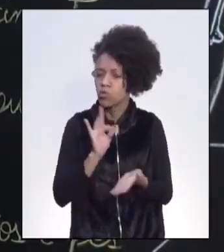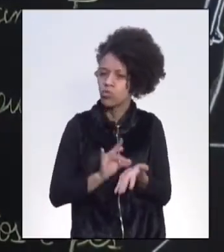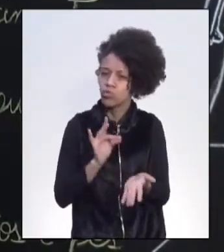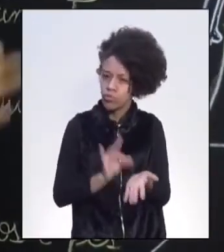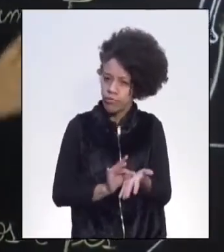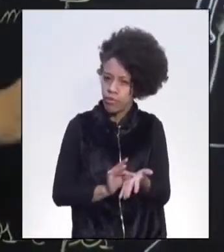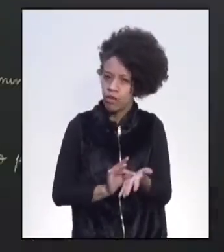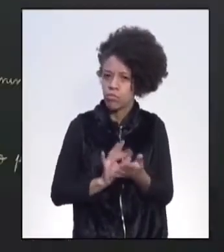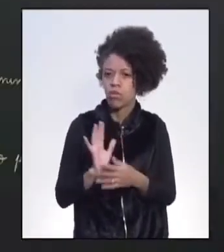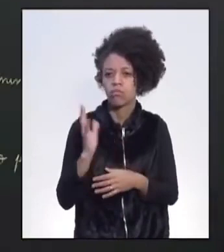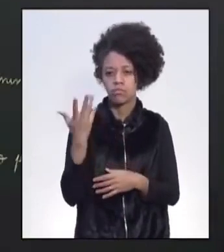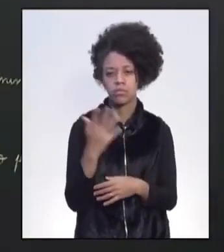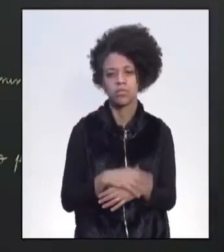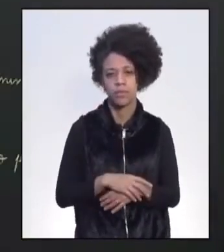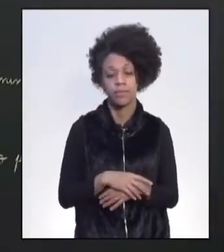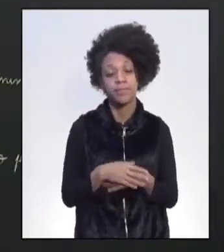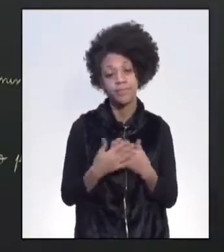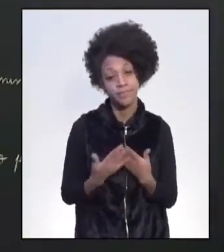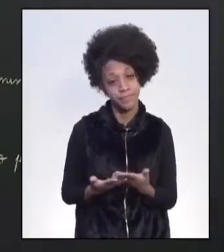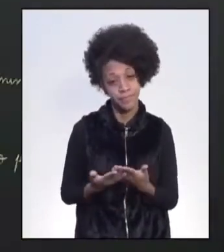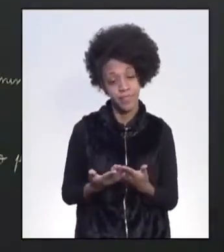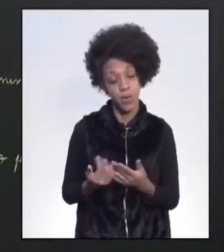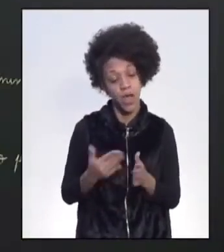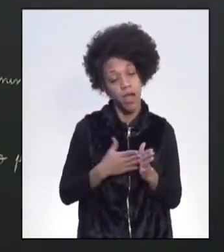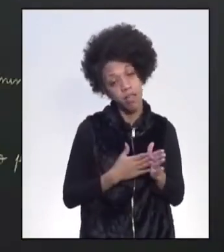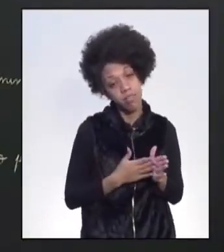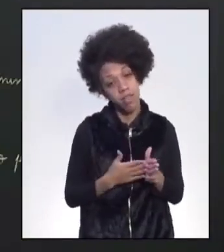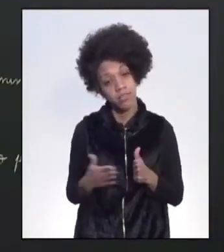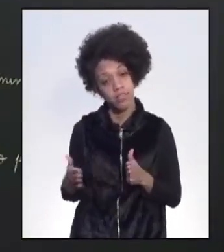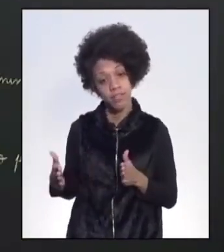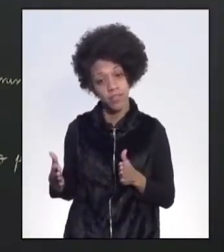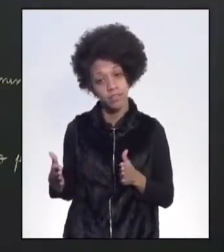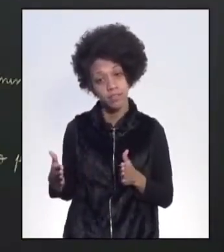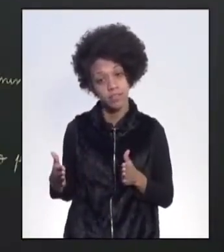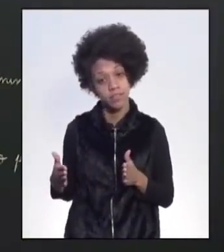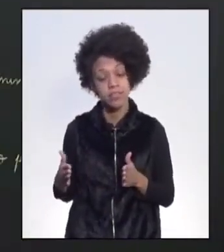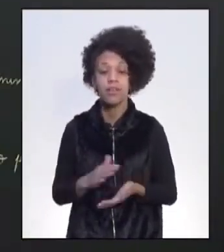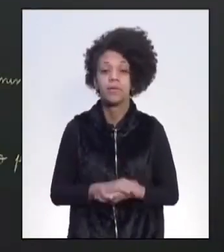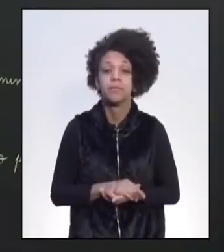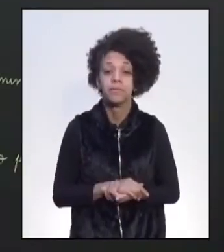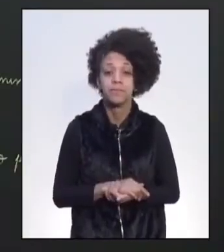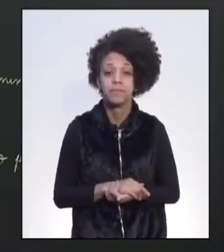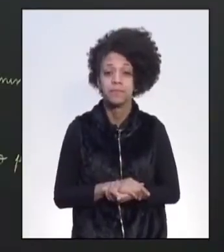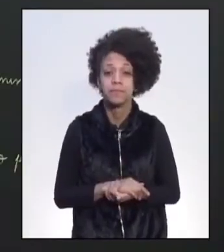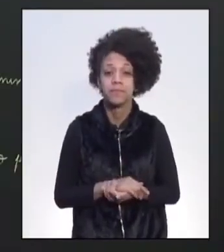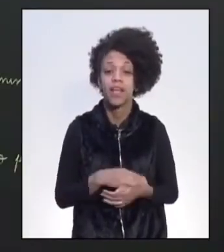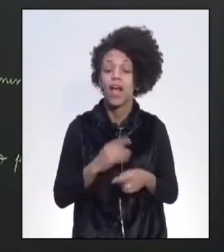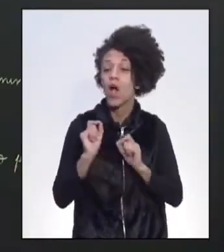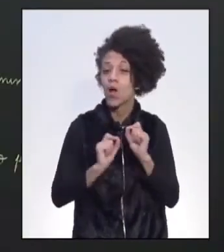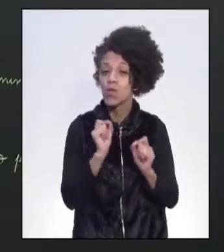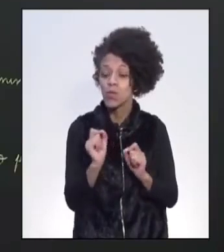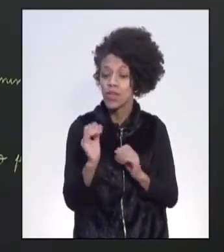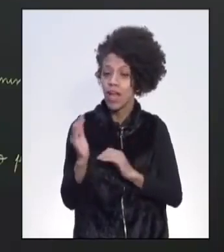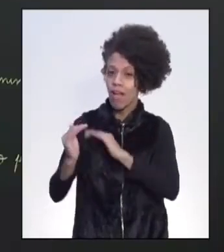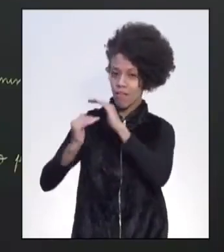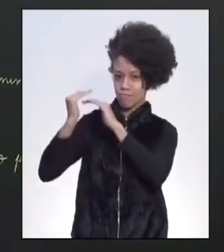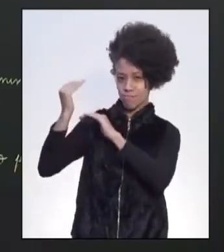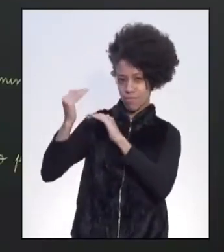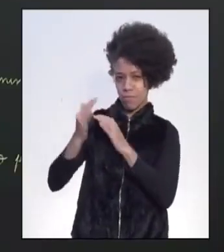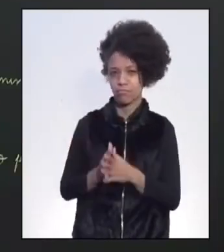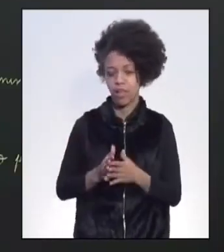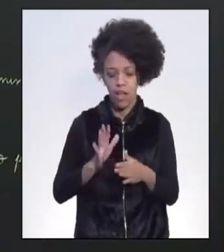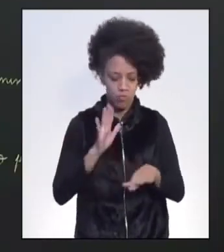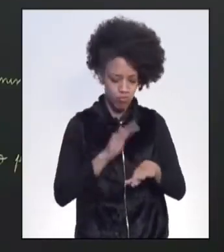a funcionar. Então aí, nessa fase, a partir daí. No que se refere a crescimento de mãos e pés,